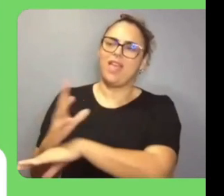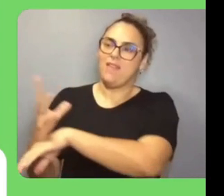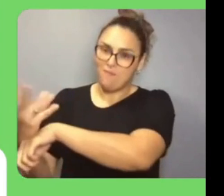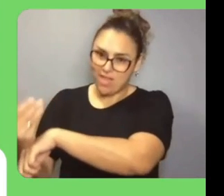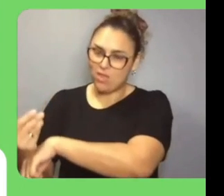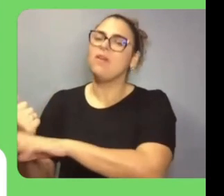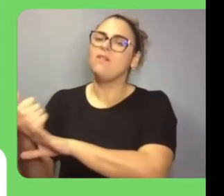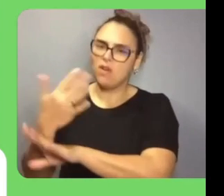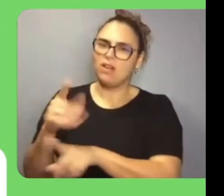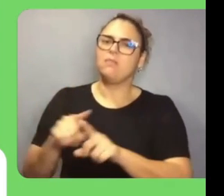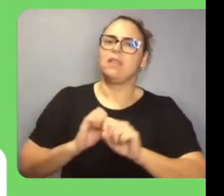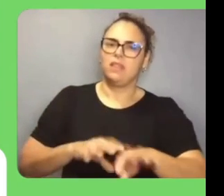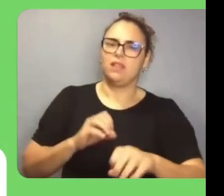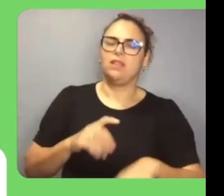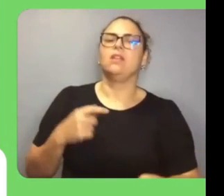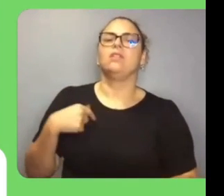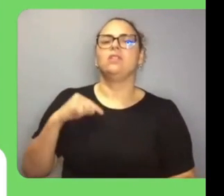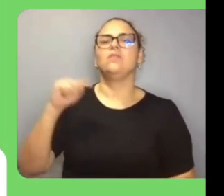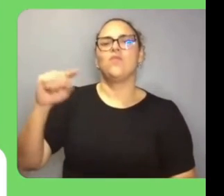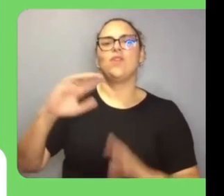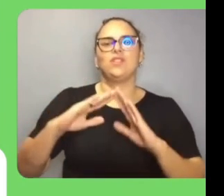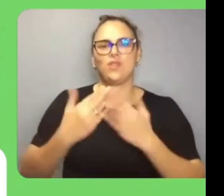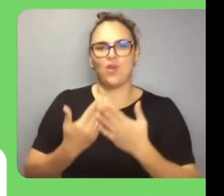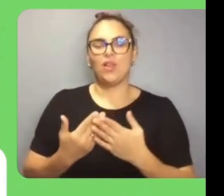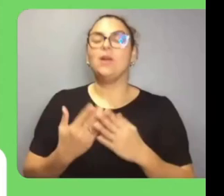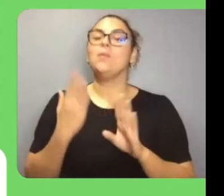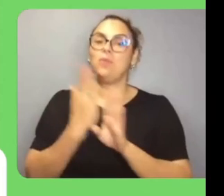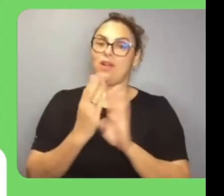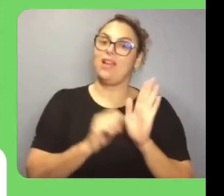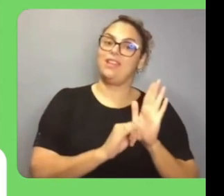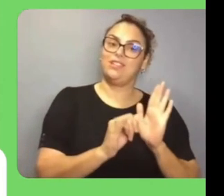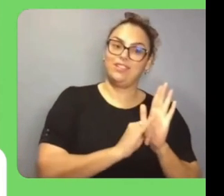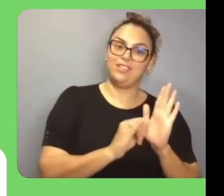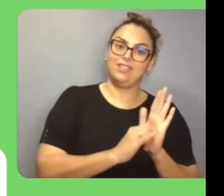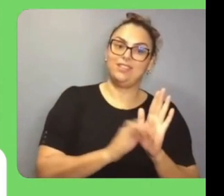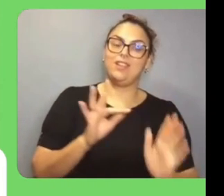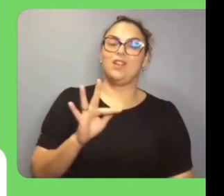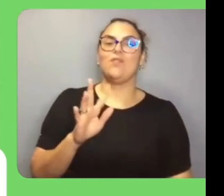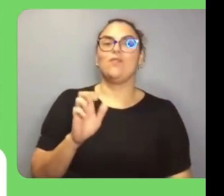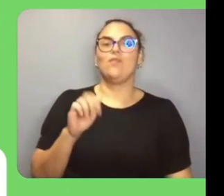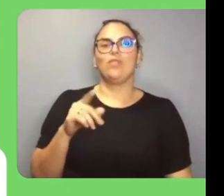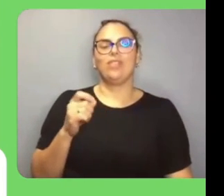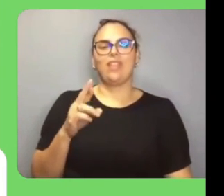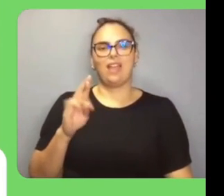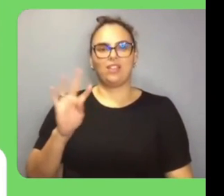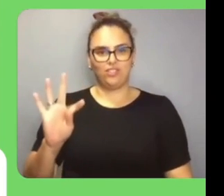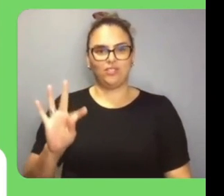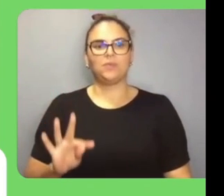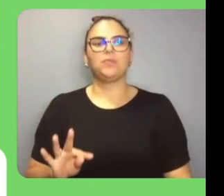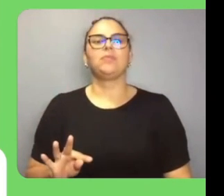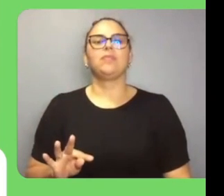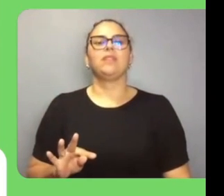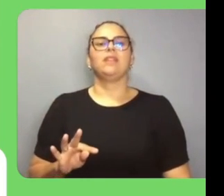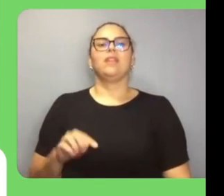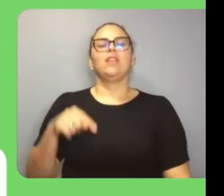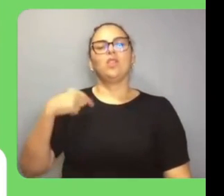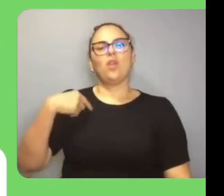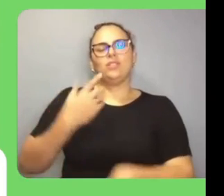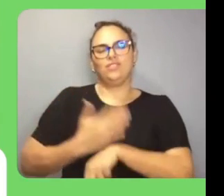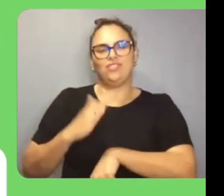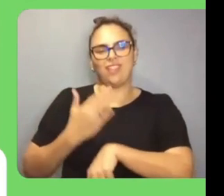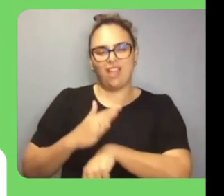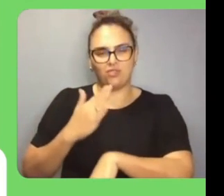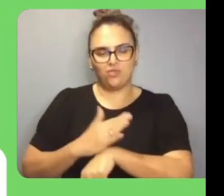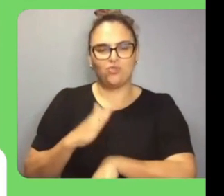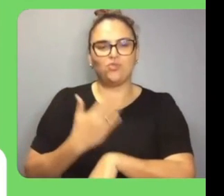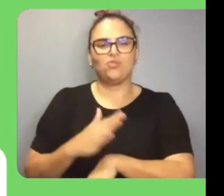gente passou por um processo fruto de um edital, que foi o da FUNART, a residência nossa, Perifacom apresenta Funk